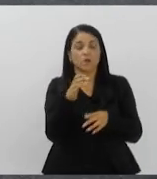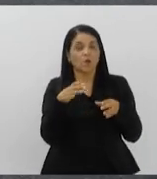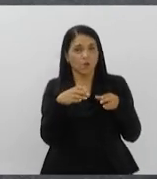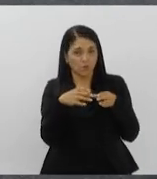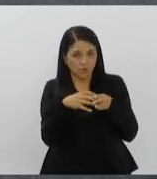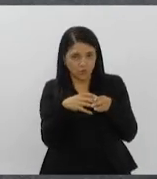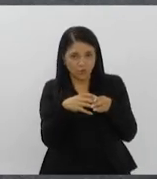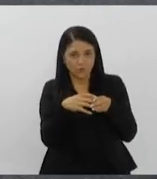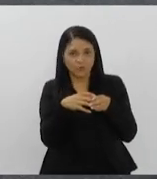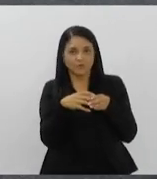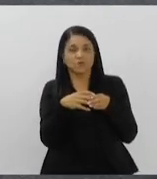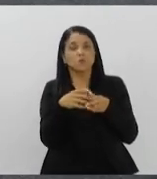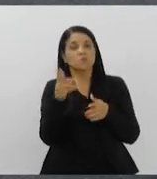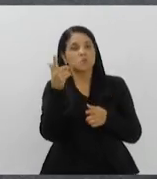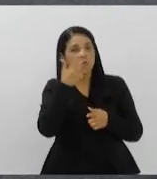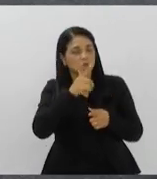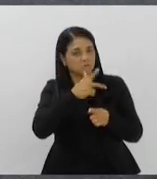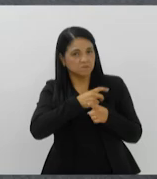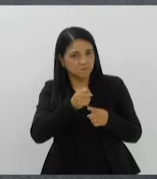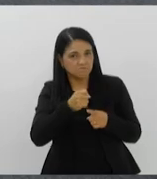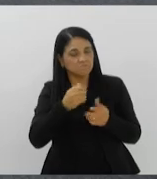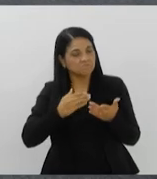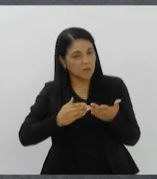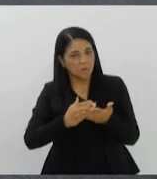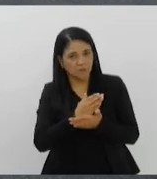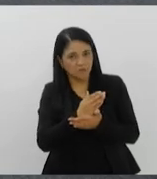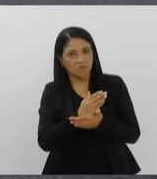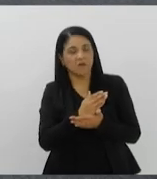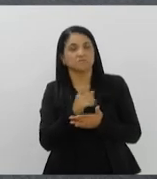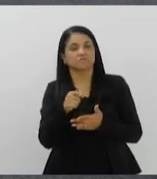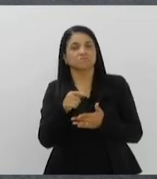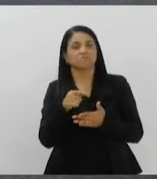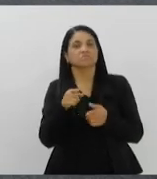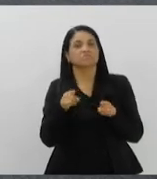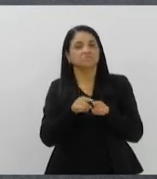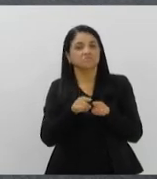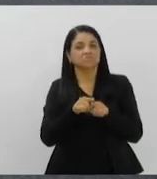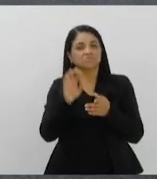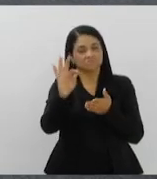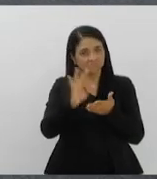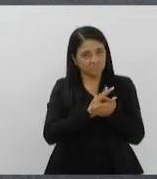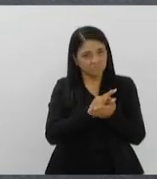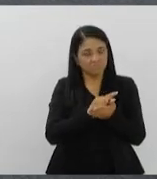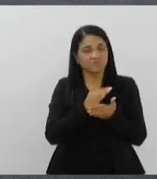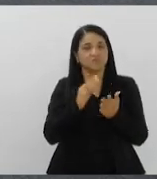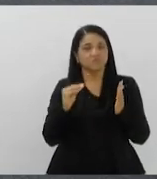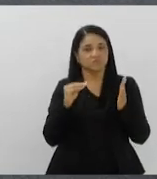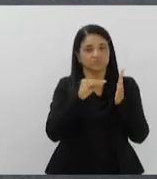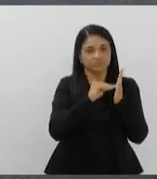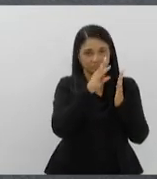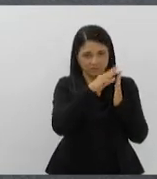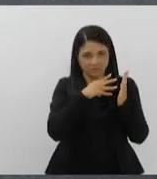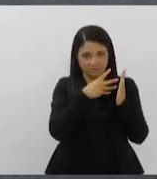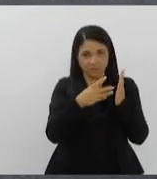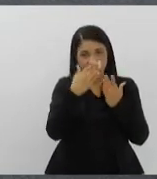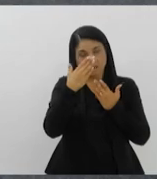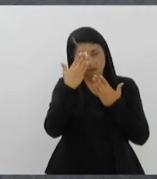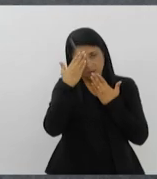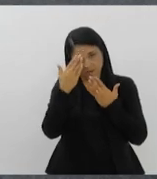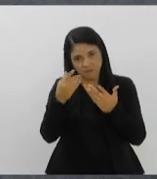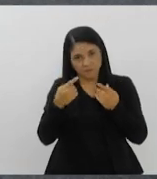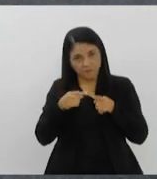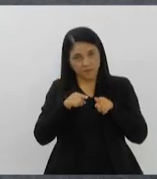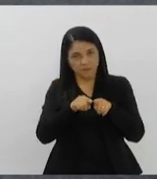grupo, nós conseguimos aqui aprovar. Em breve isso estará sancionado e no calendário. E agradecer a parceria